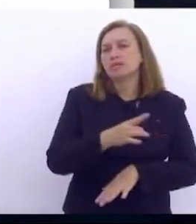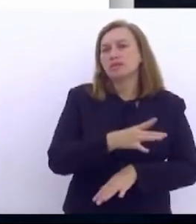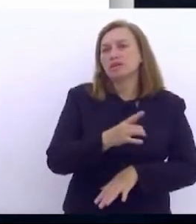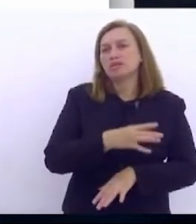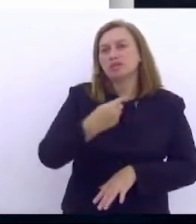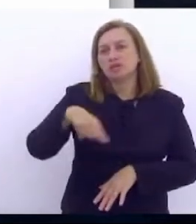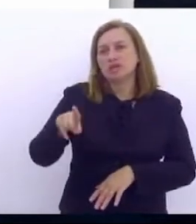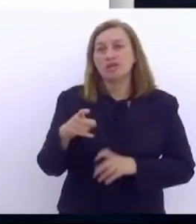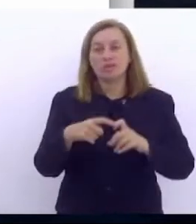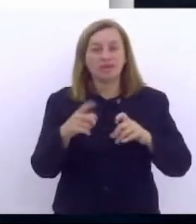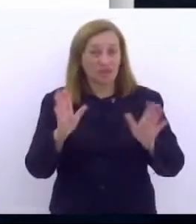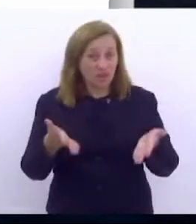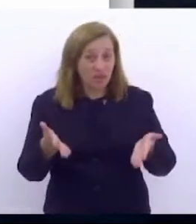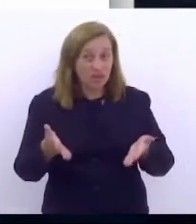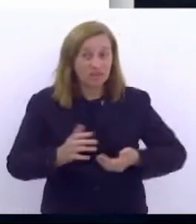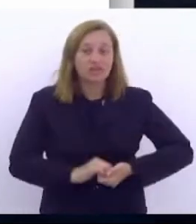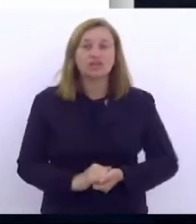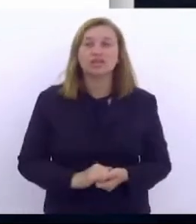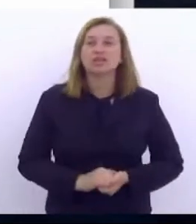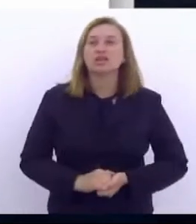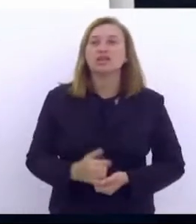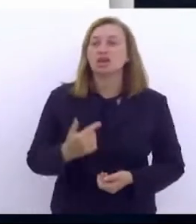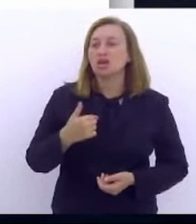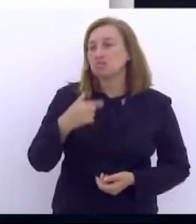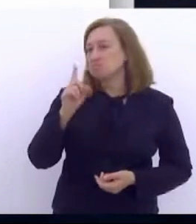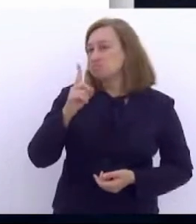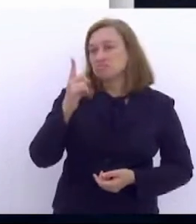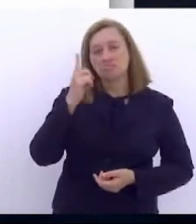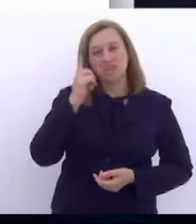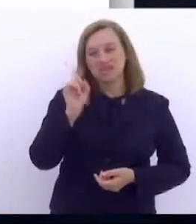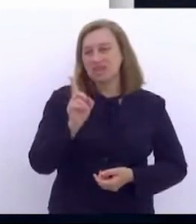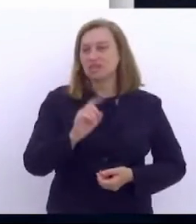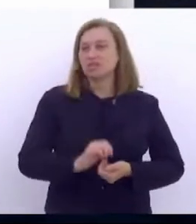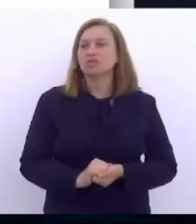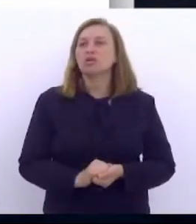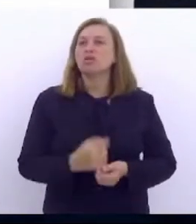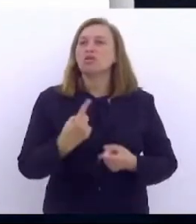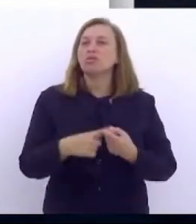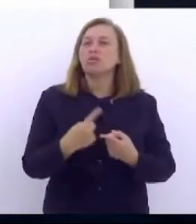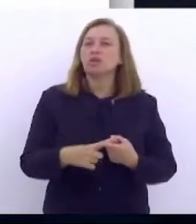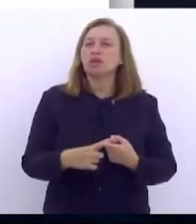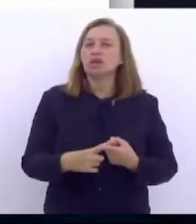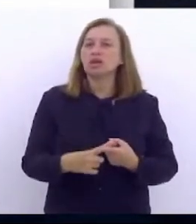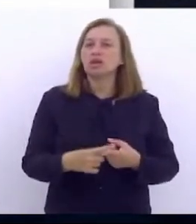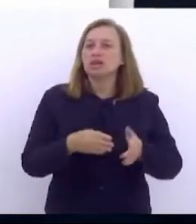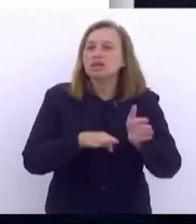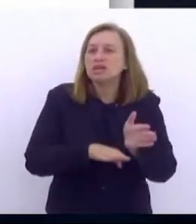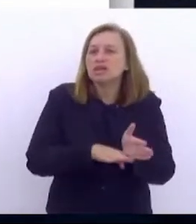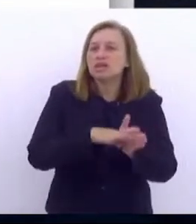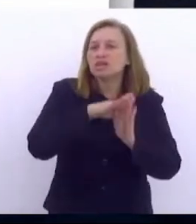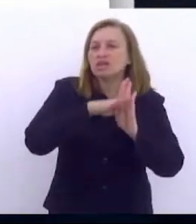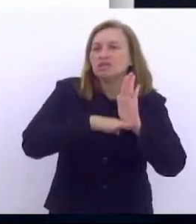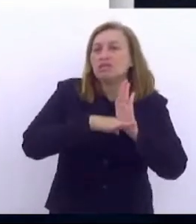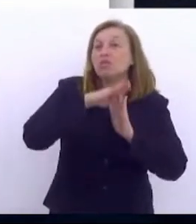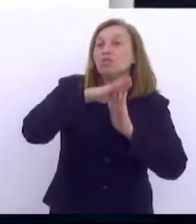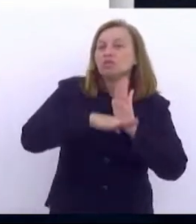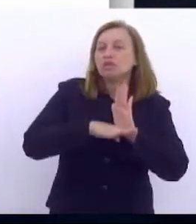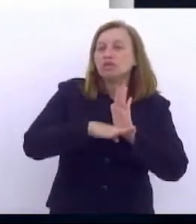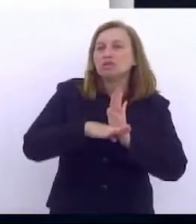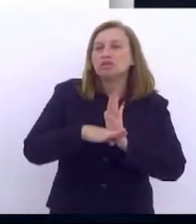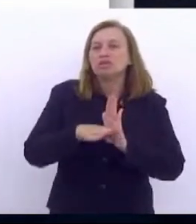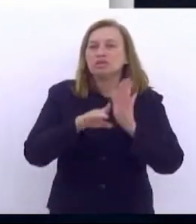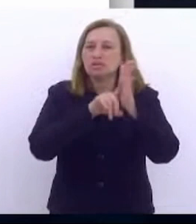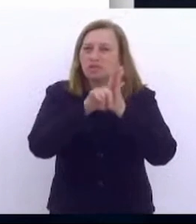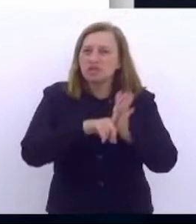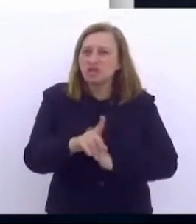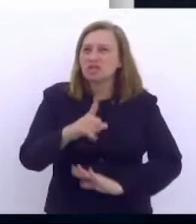agora? Às vezes, quando eu prefiro não pensar nisso. Que nível de evidência científica nós temos hoje? É um debate